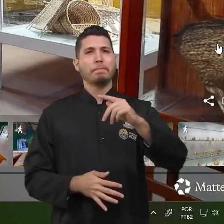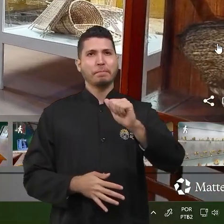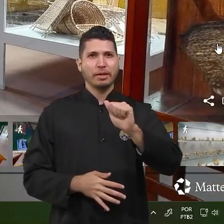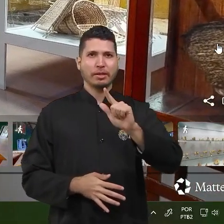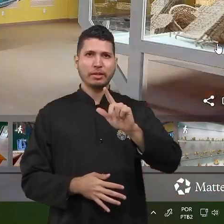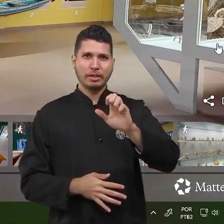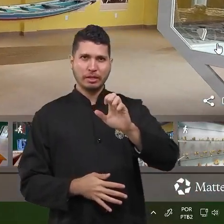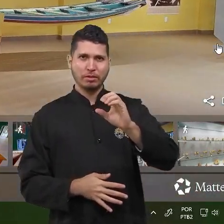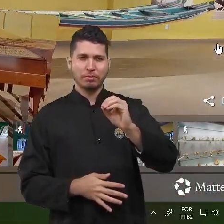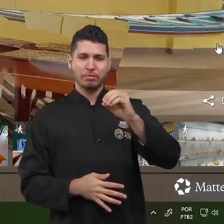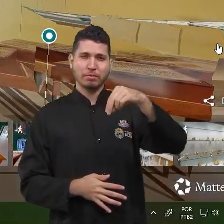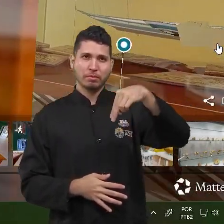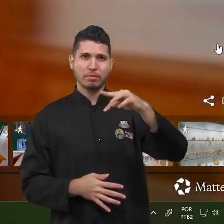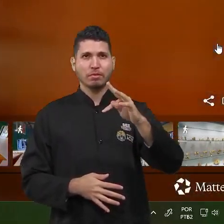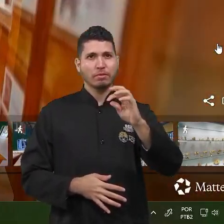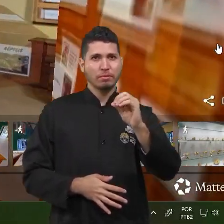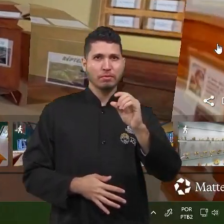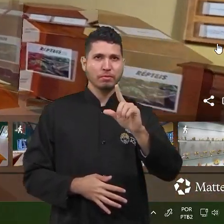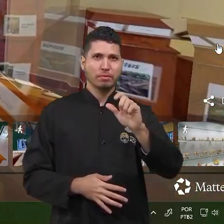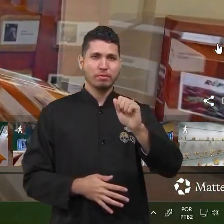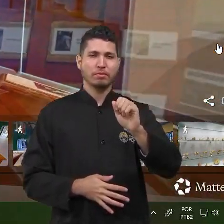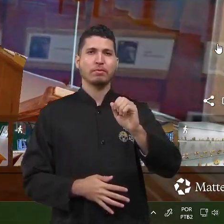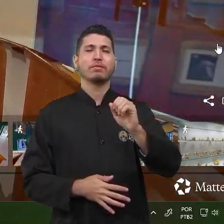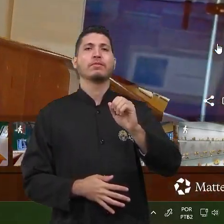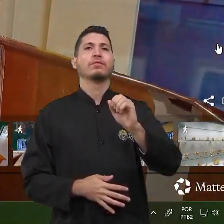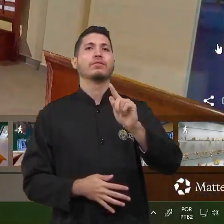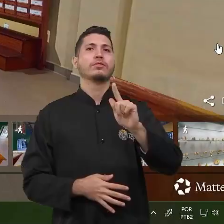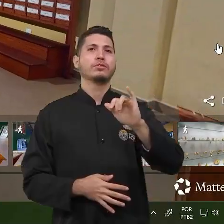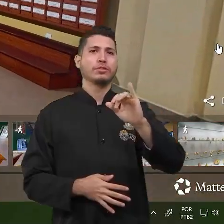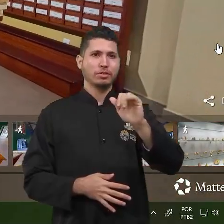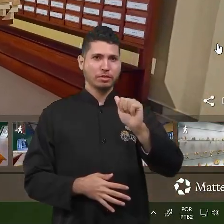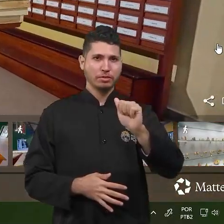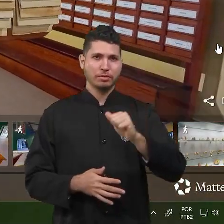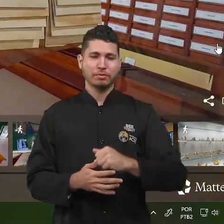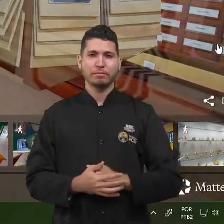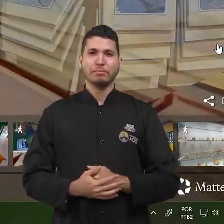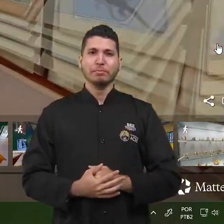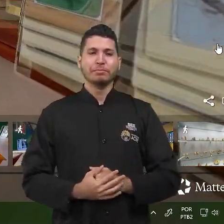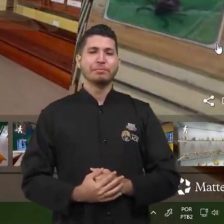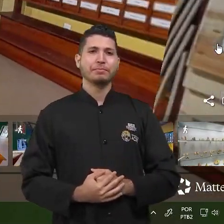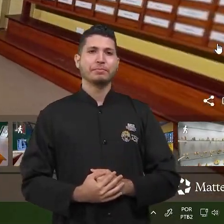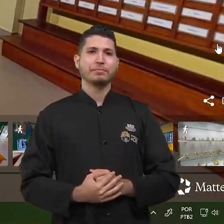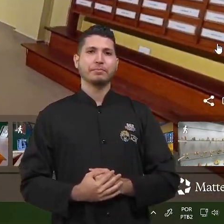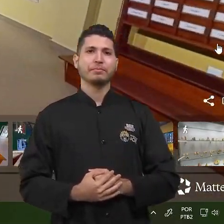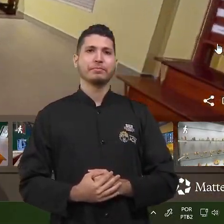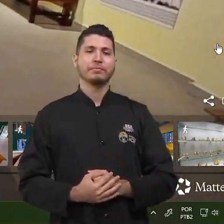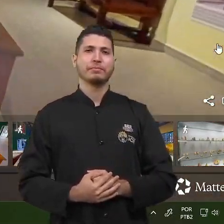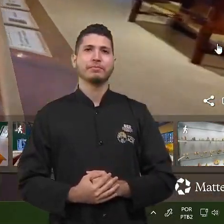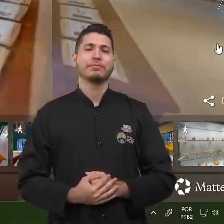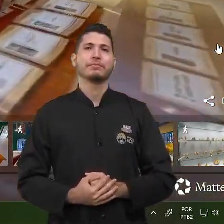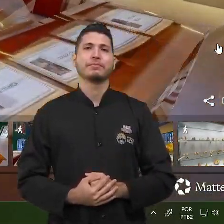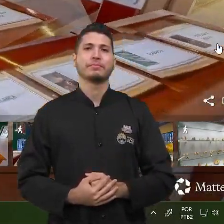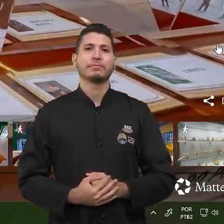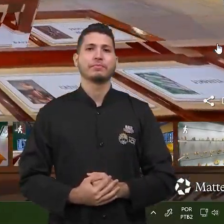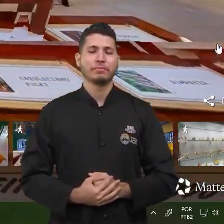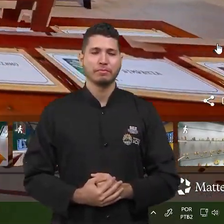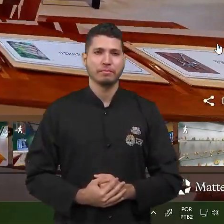esses registros da Ilha de Marajó nesse museu virtual. E ele existe